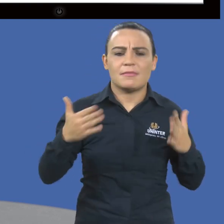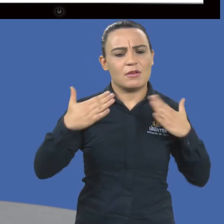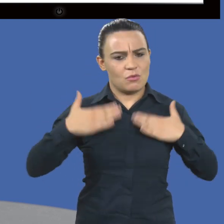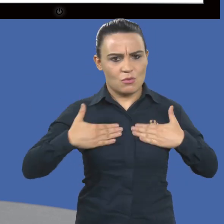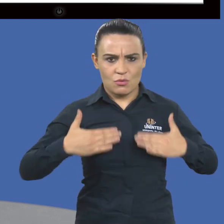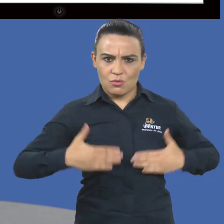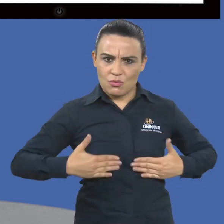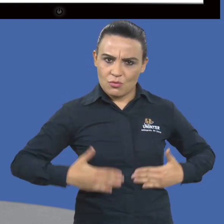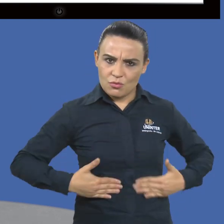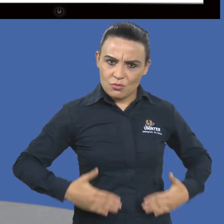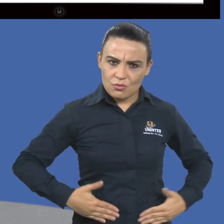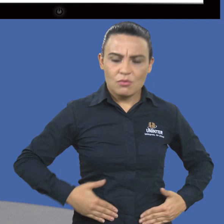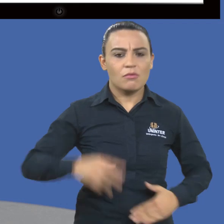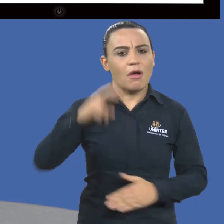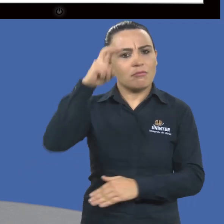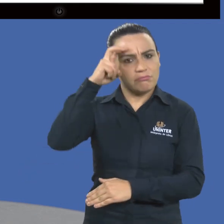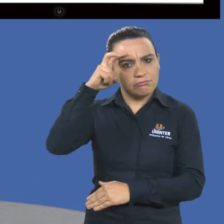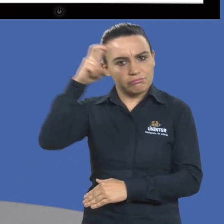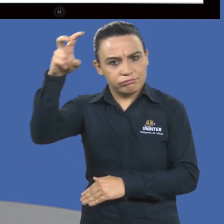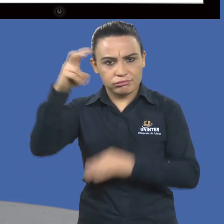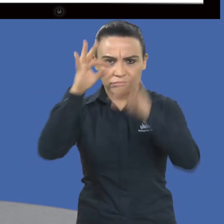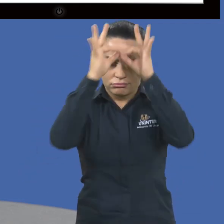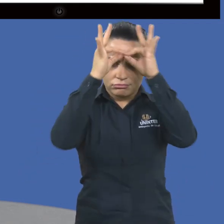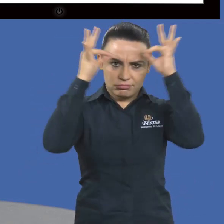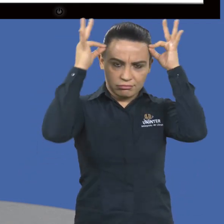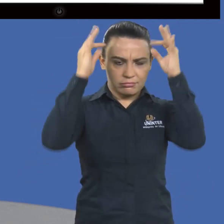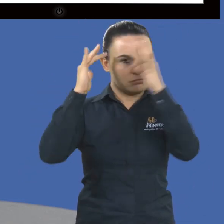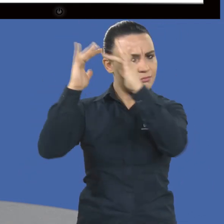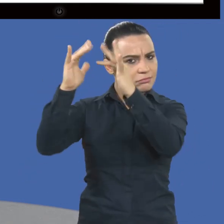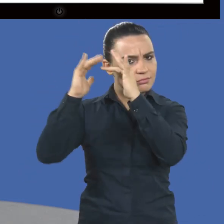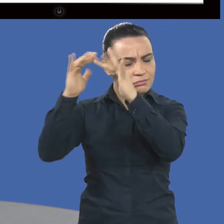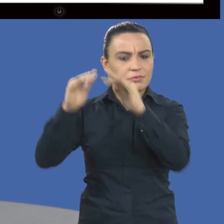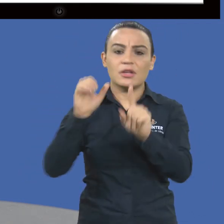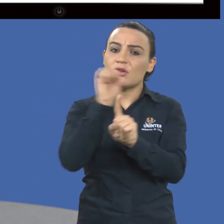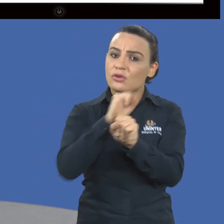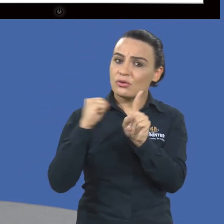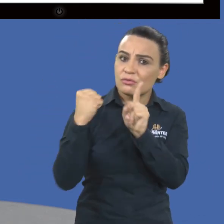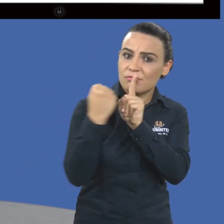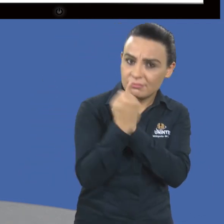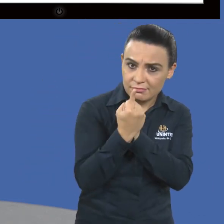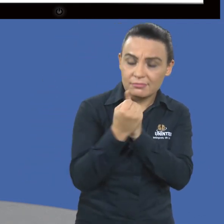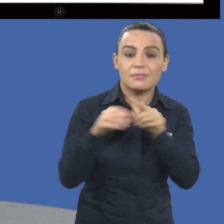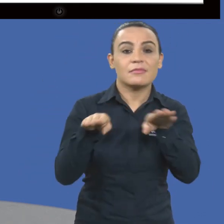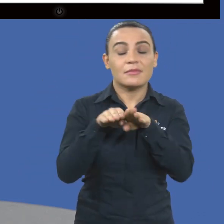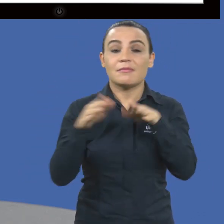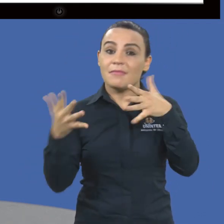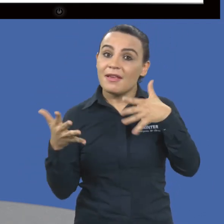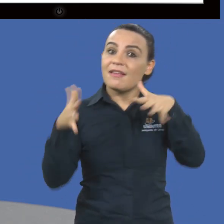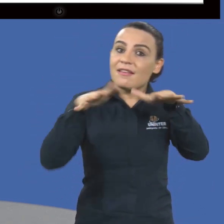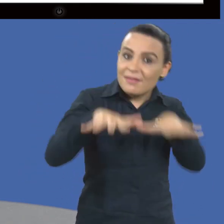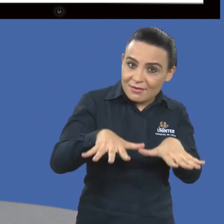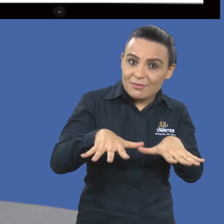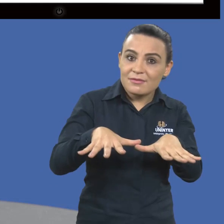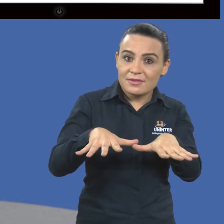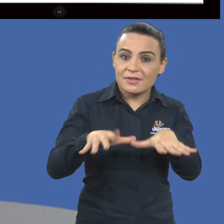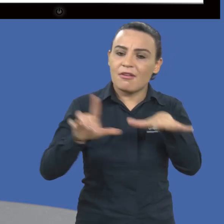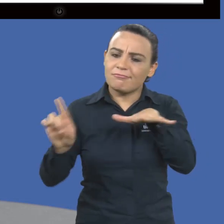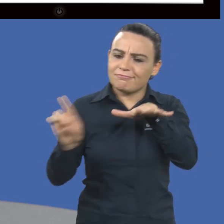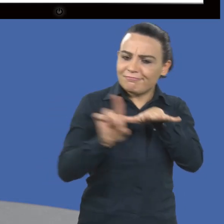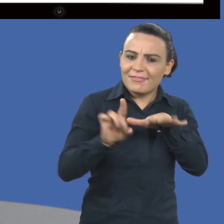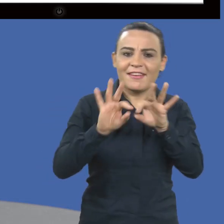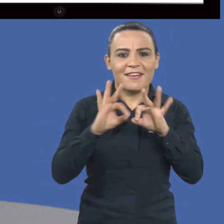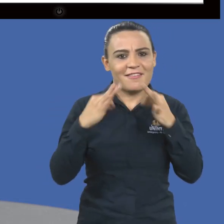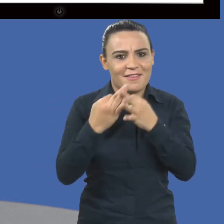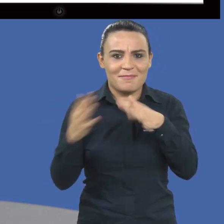de vista físico, cognitivo, social, de inclusão na